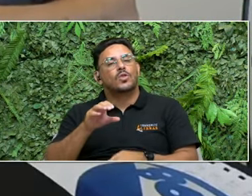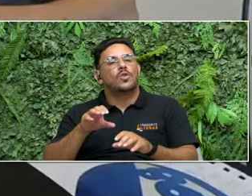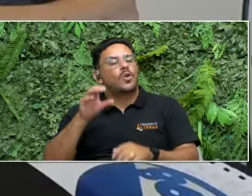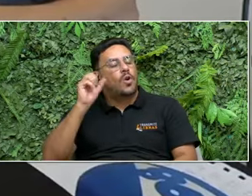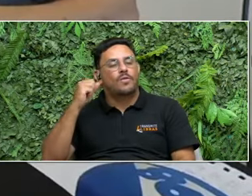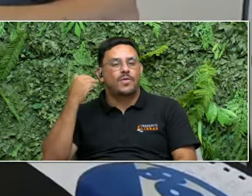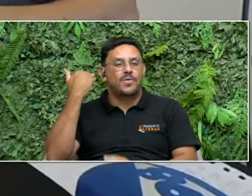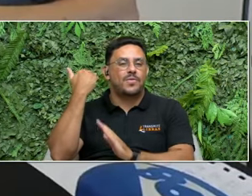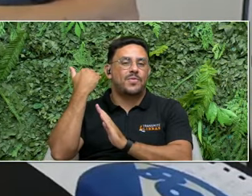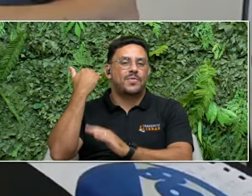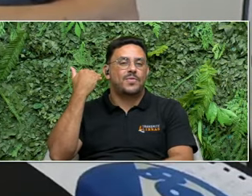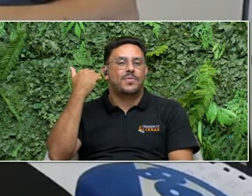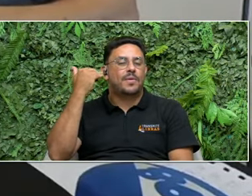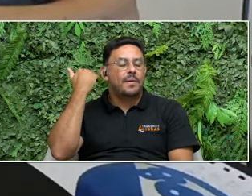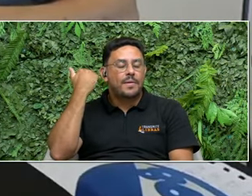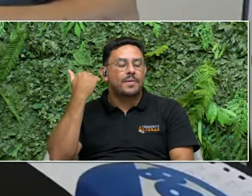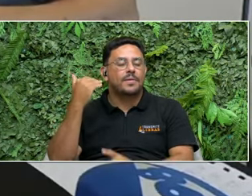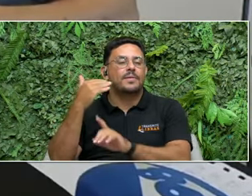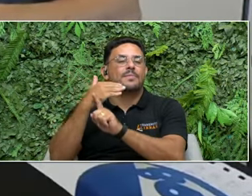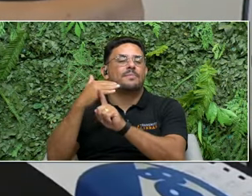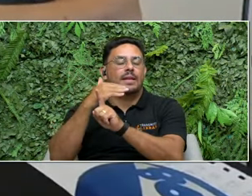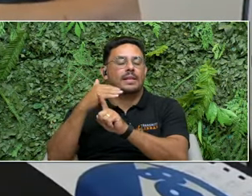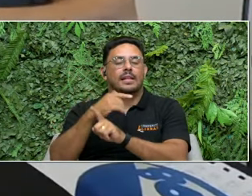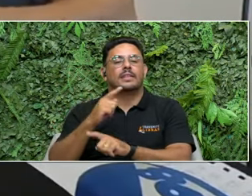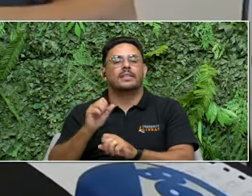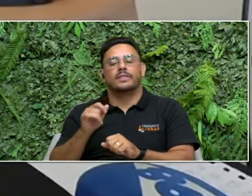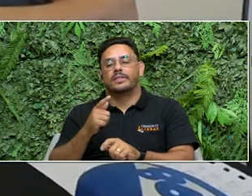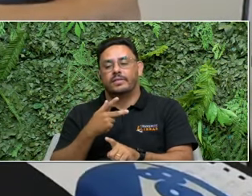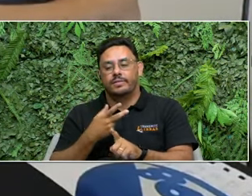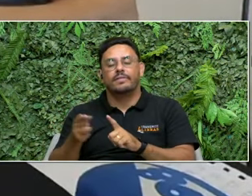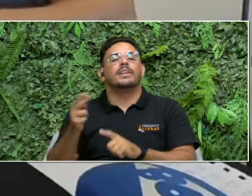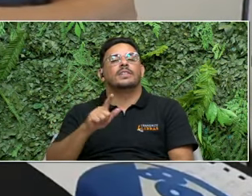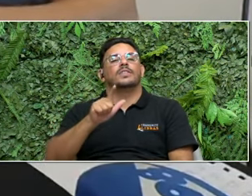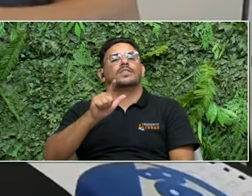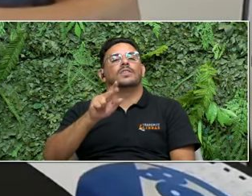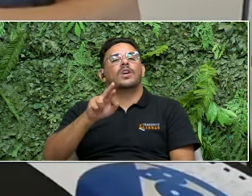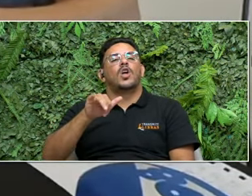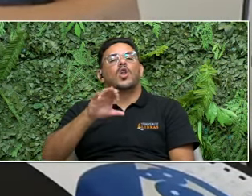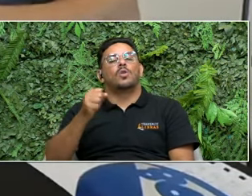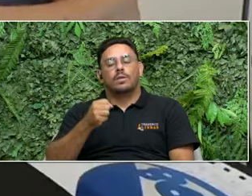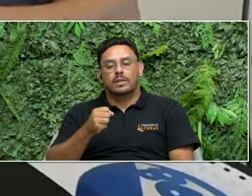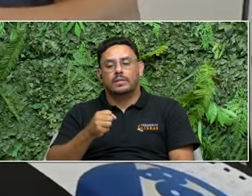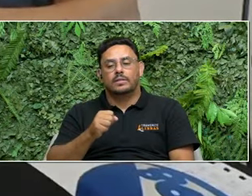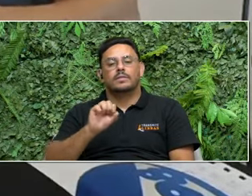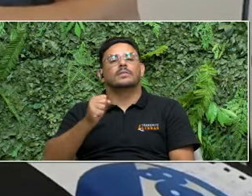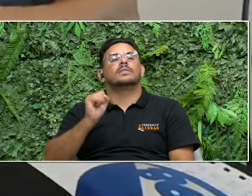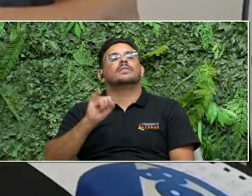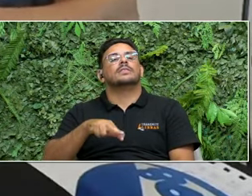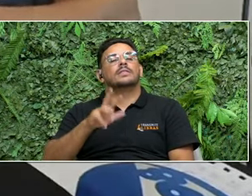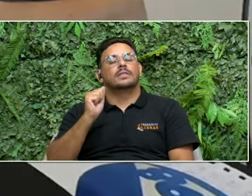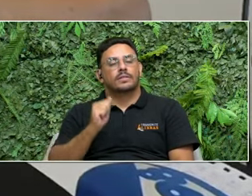alum ouviu metade no caso não ouviu completamente fos tinha vendido Luc